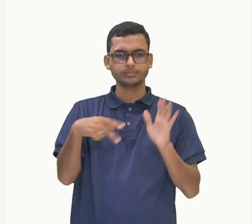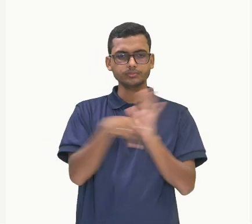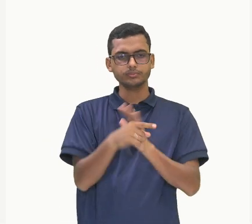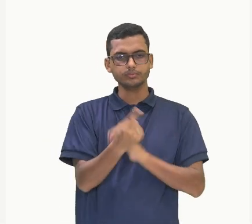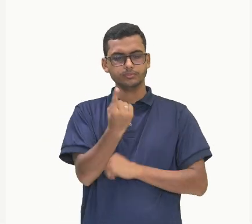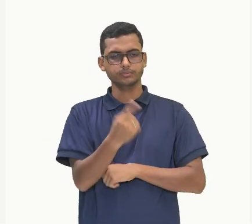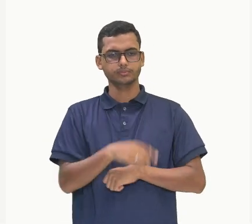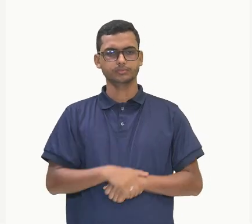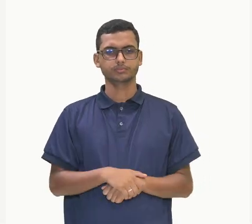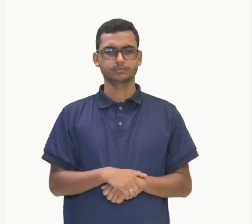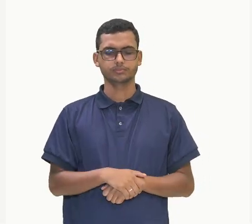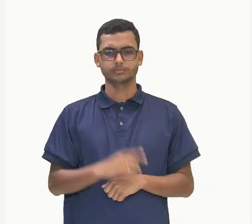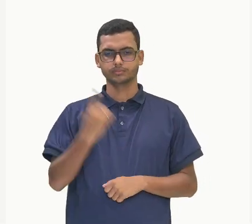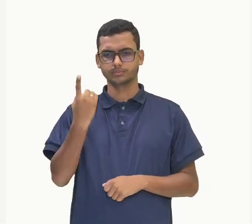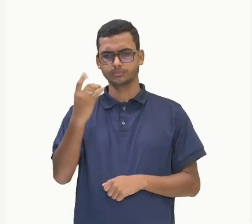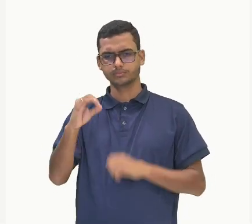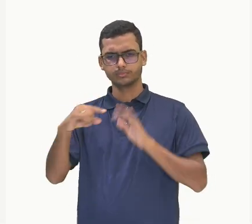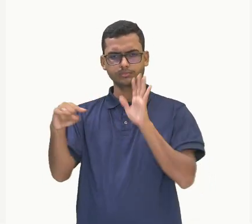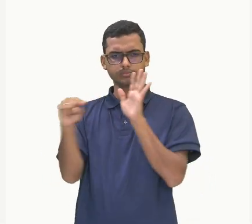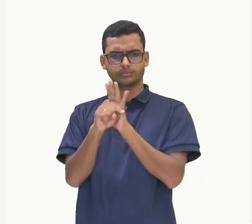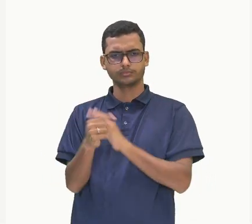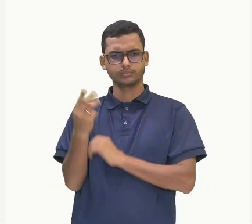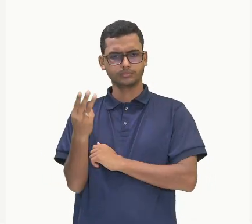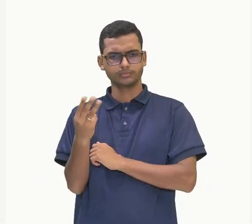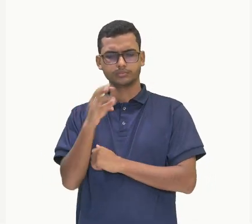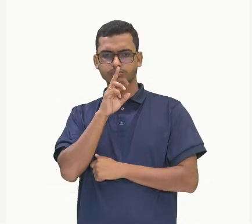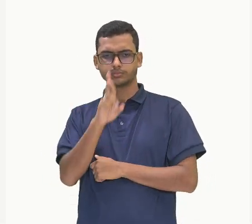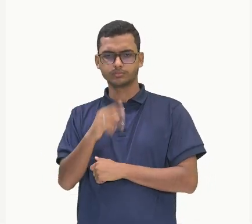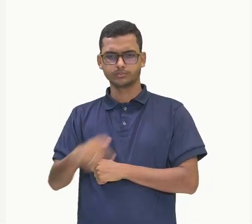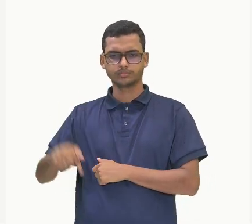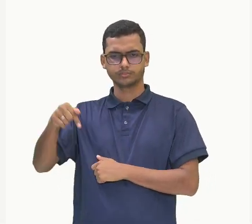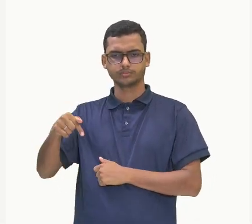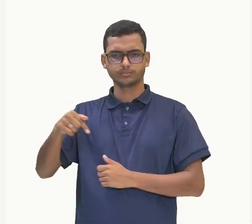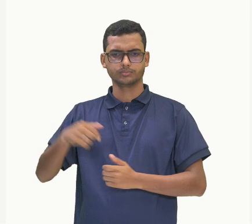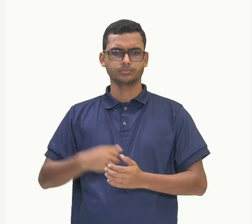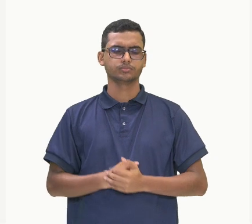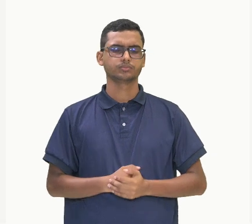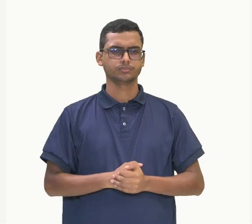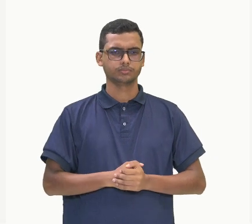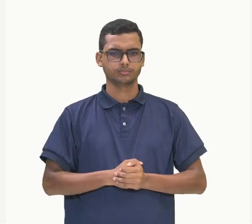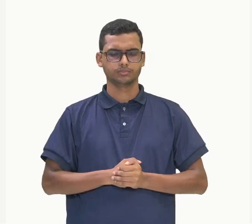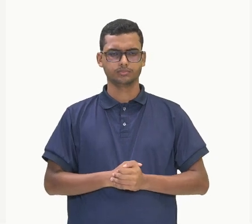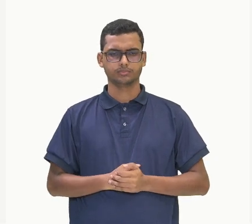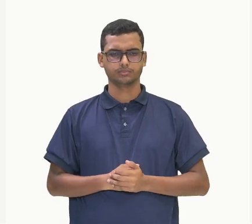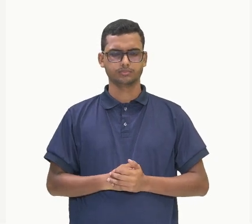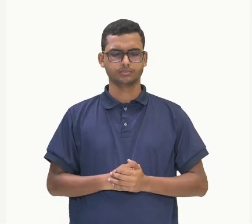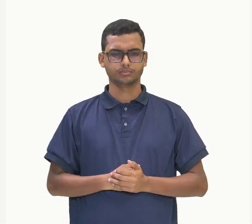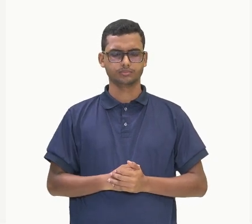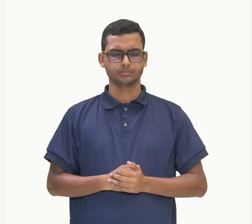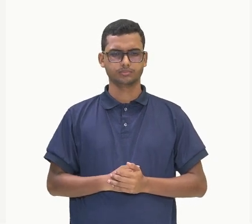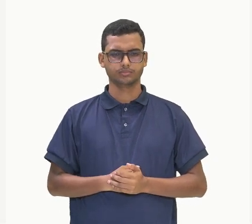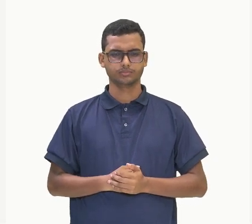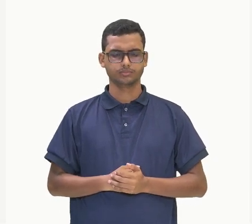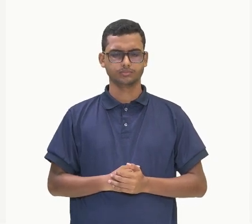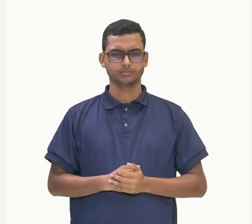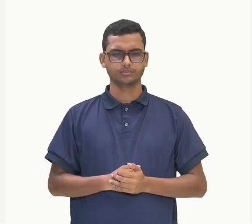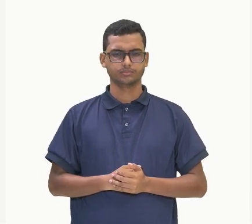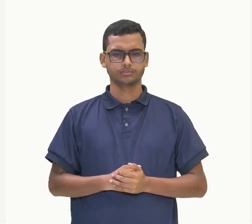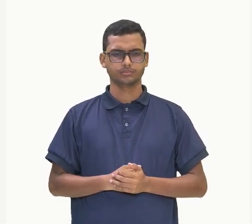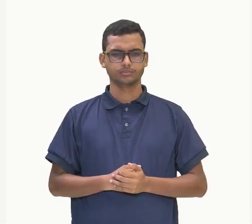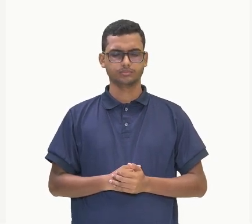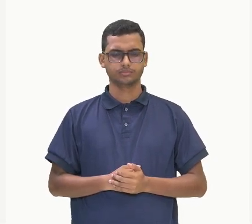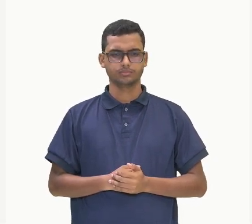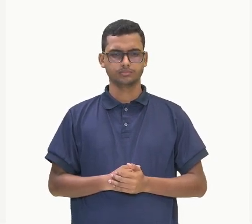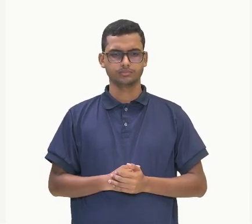10 menos 3, 7. Repito a vírgula. Esse 0 que eu